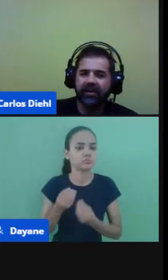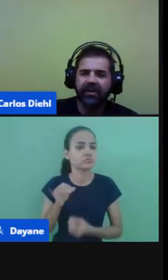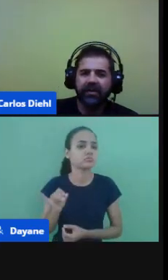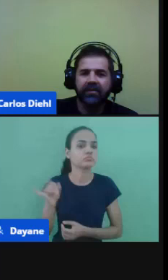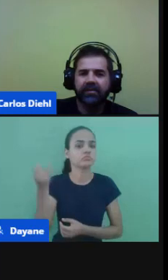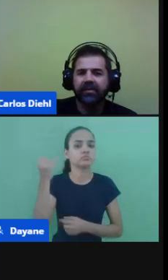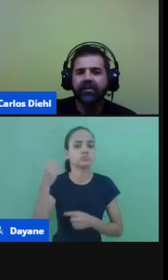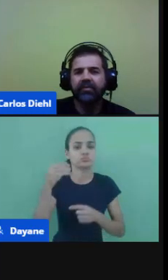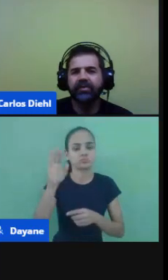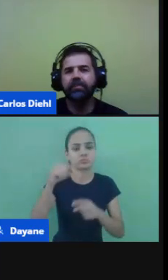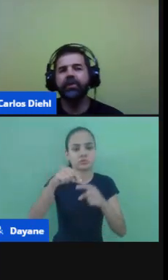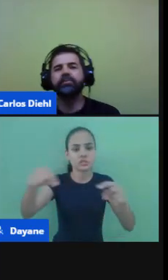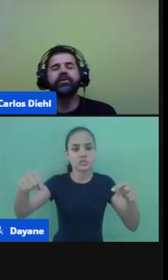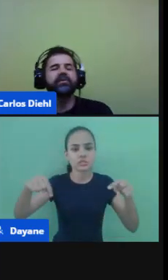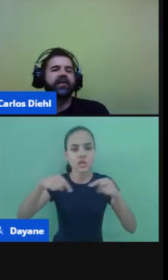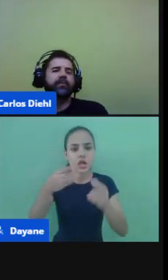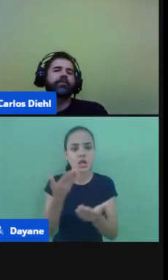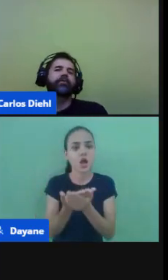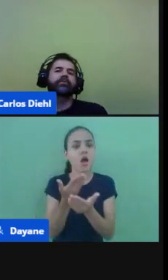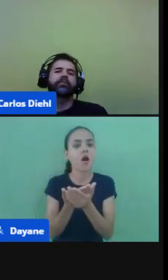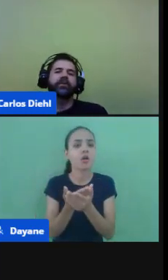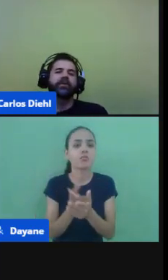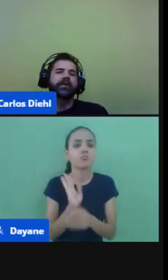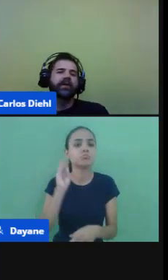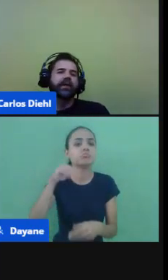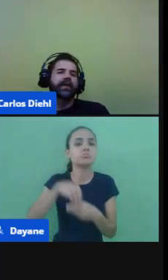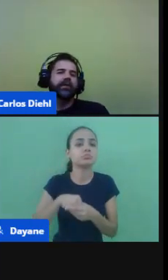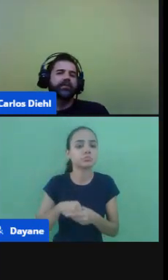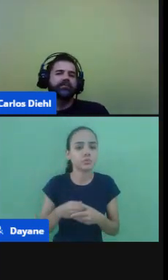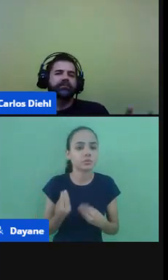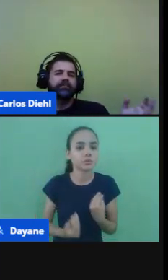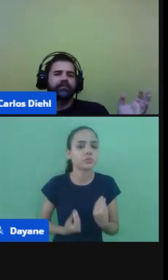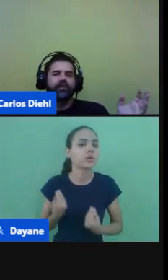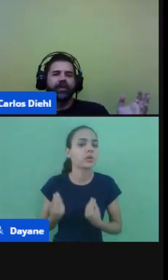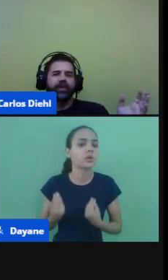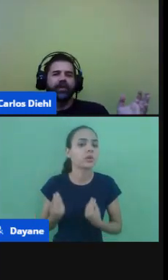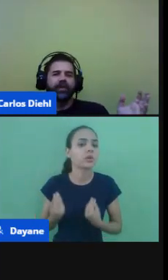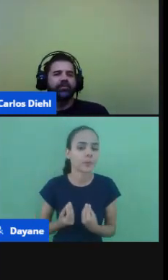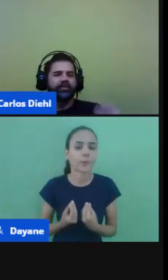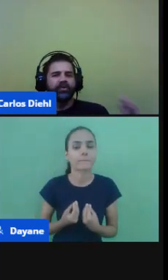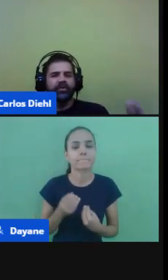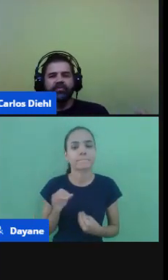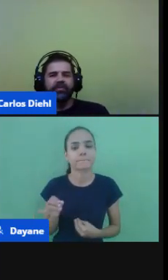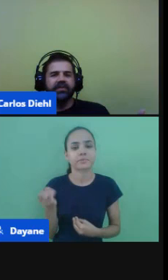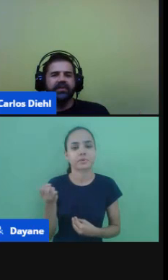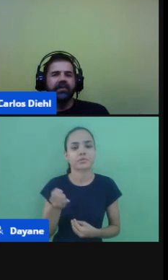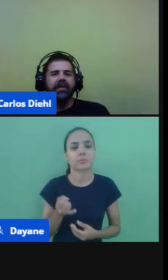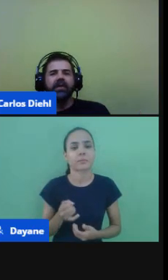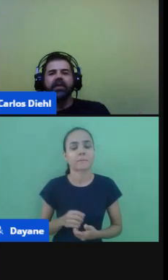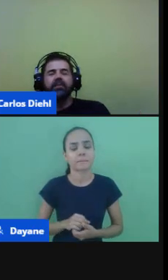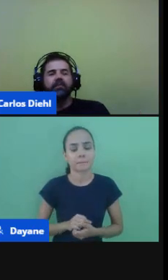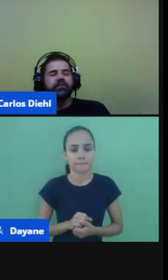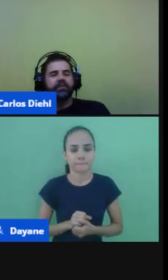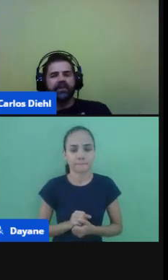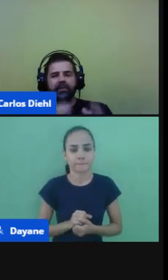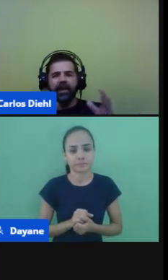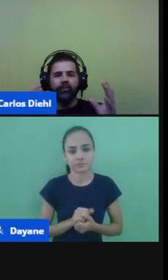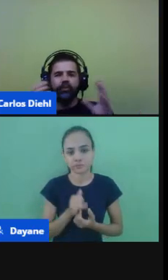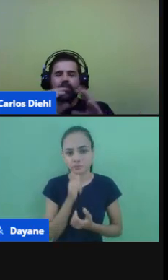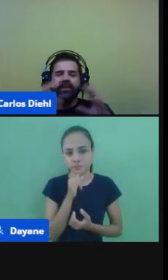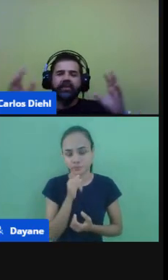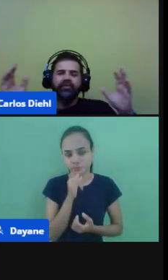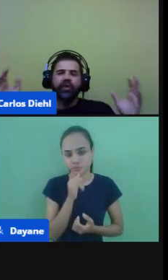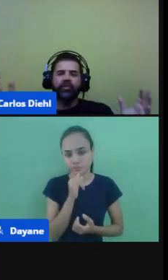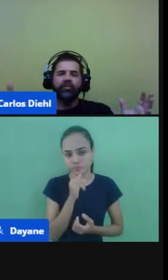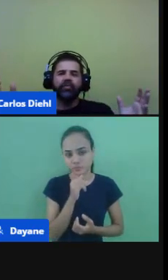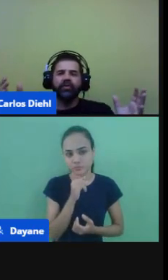aula? Você pode, por exemplo, um professor de física, trabalhar